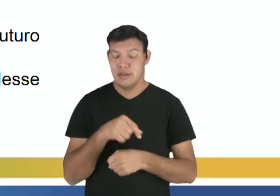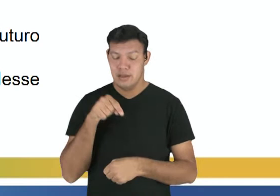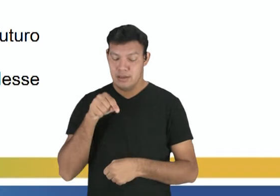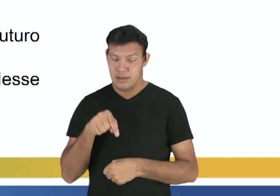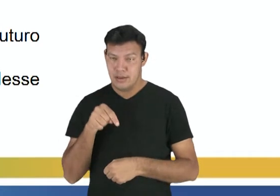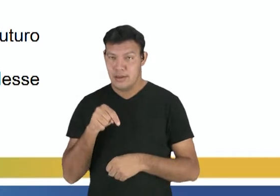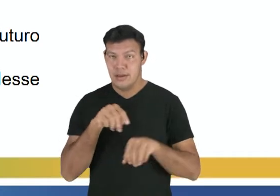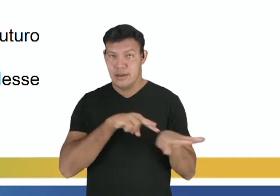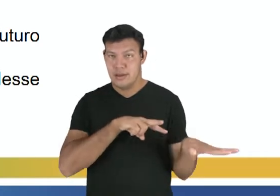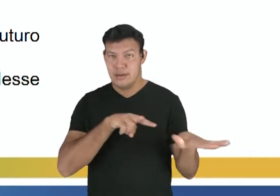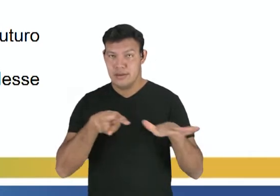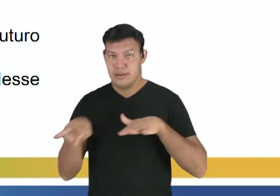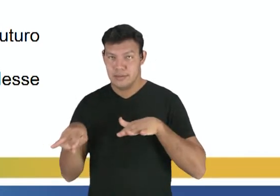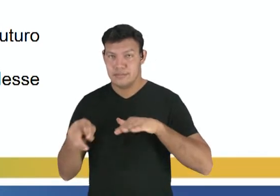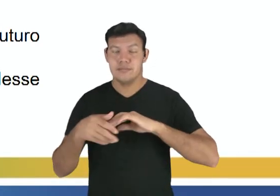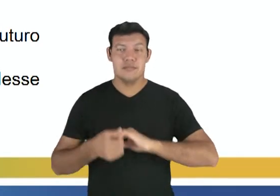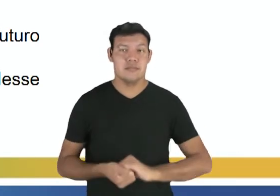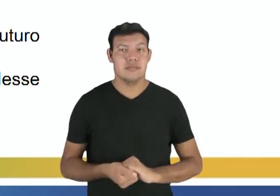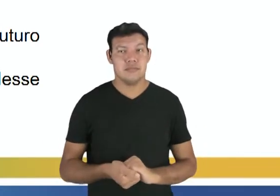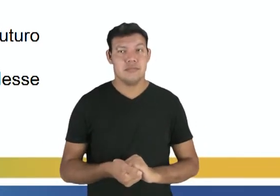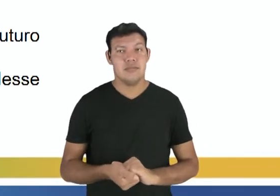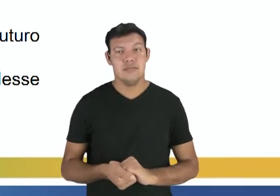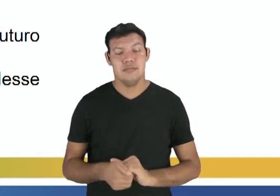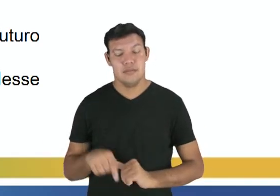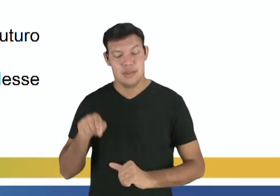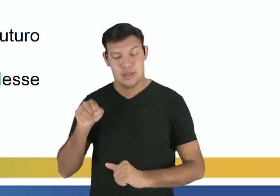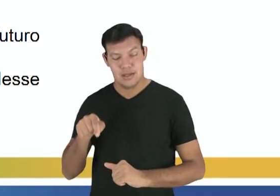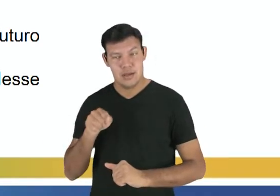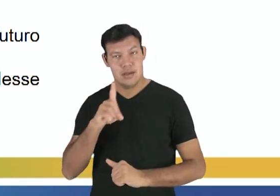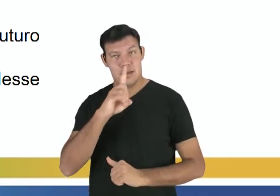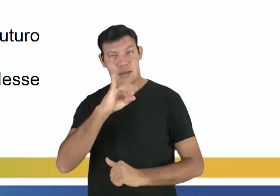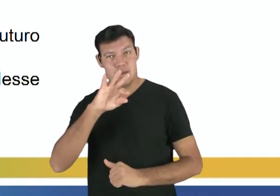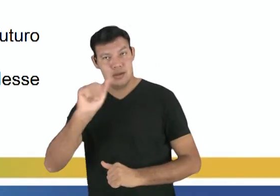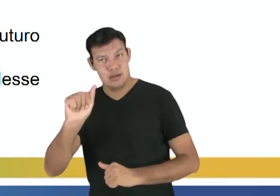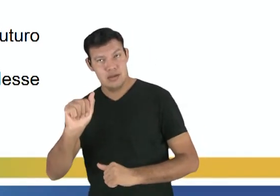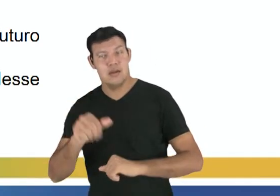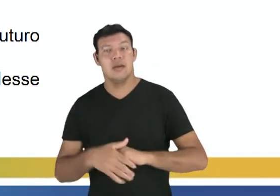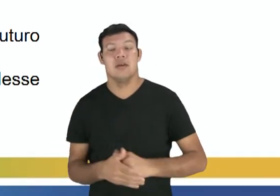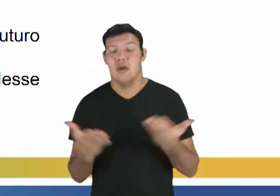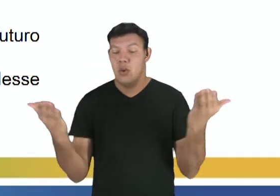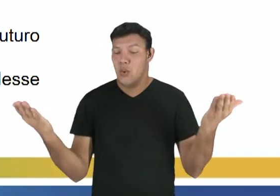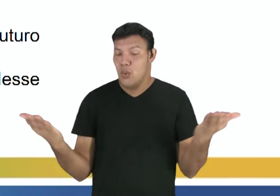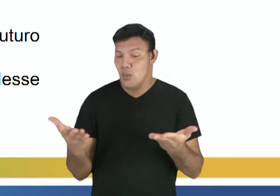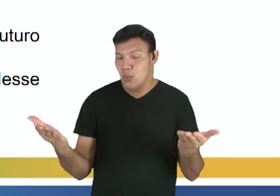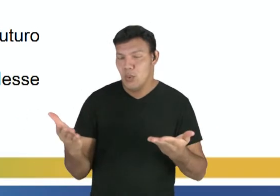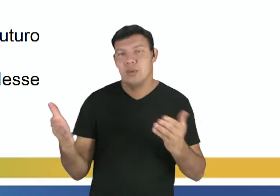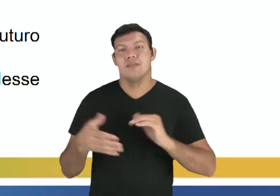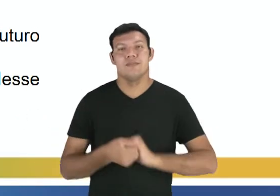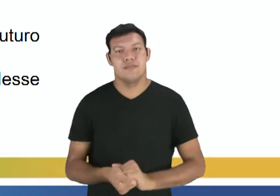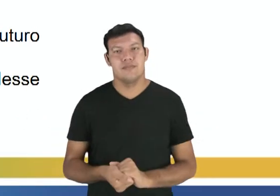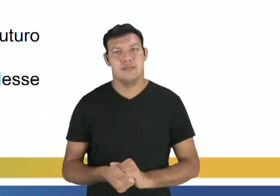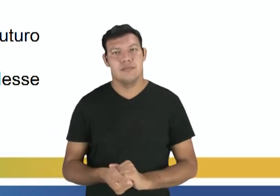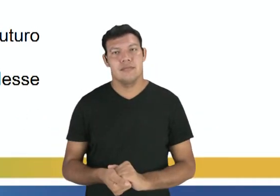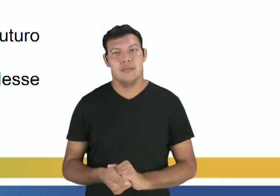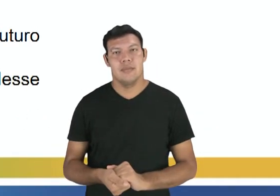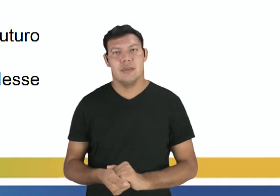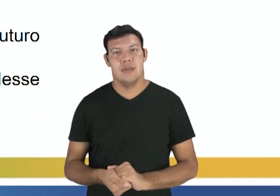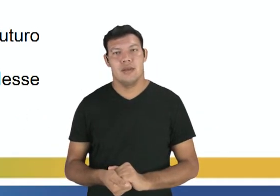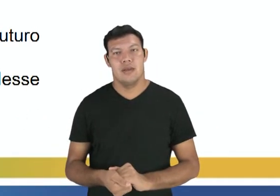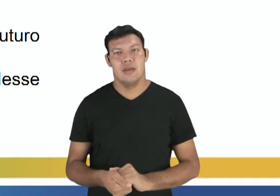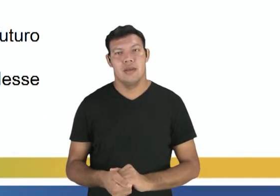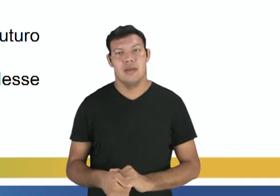a semana que estamos, neste dia, hoje, presente. O nesse